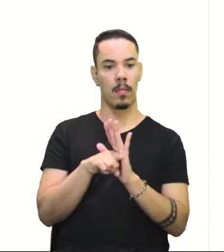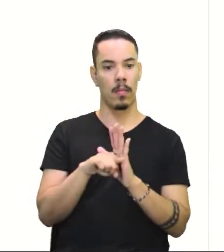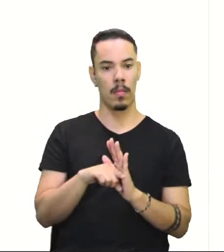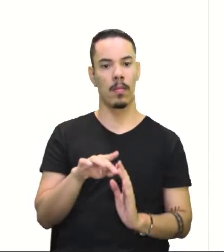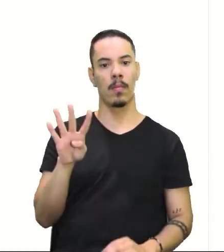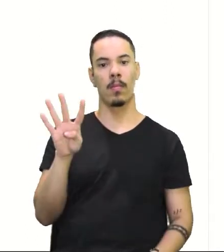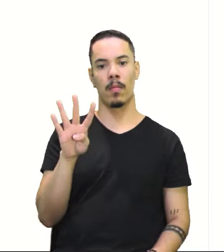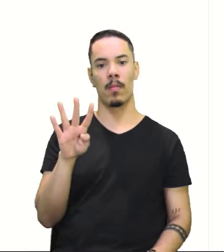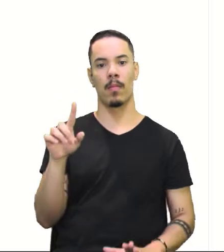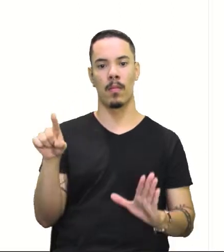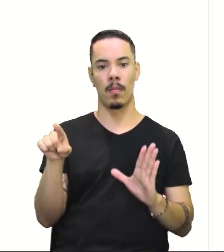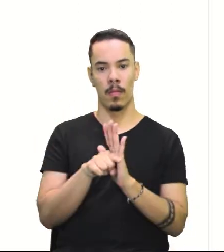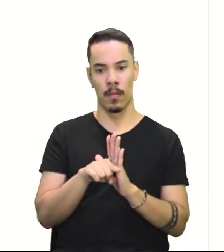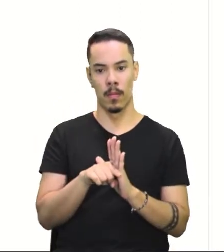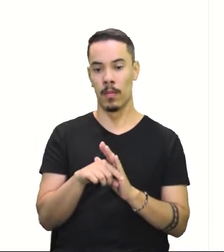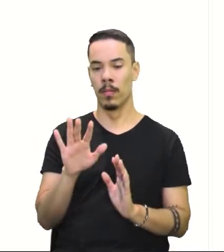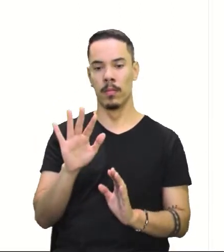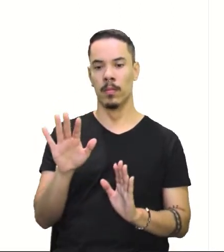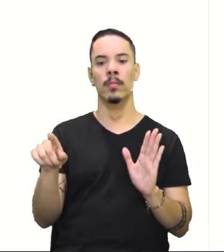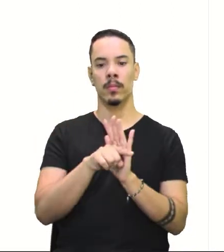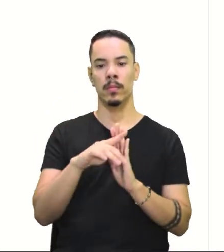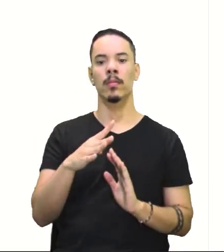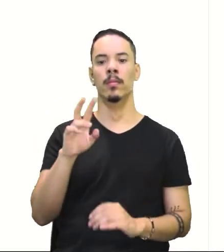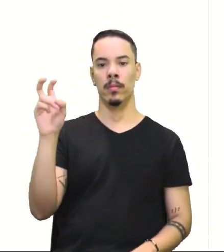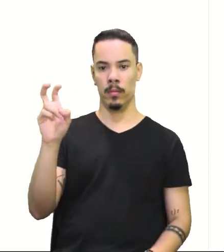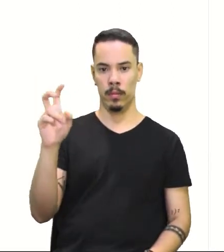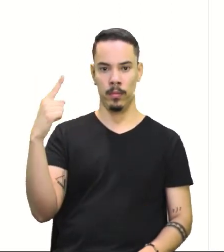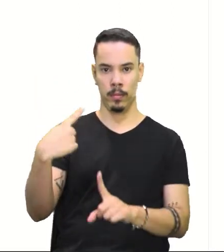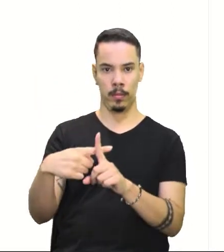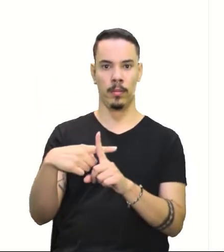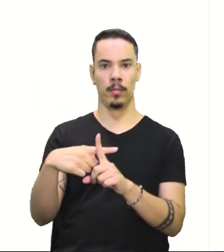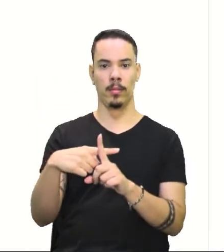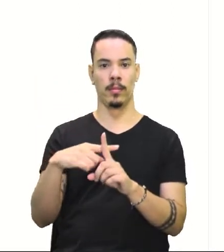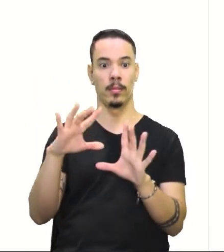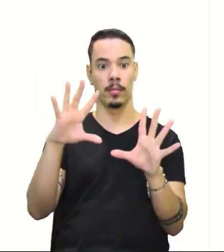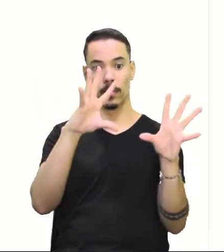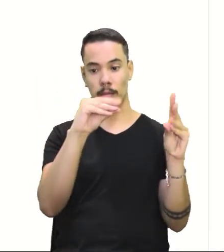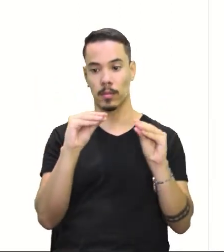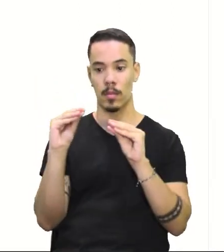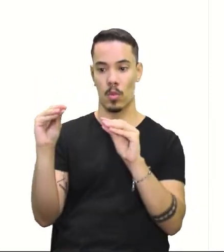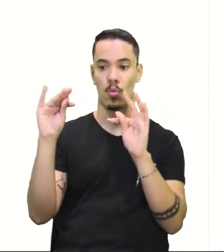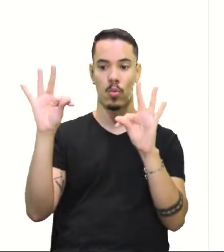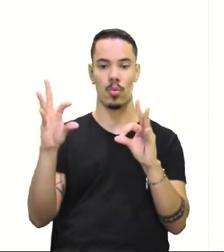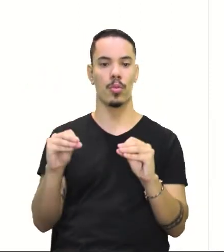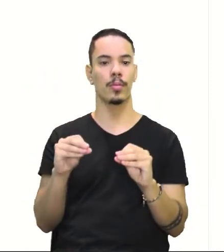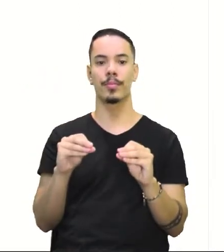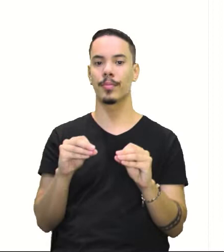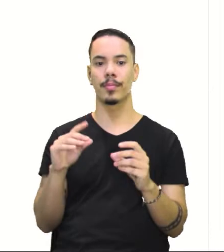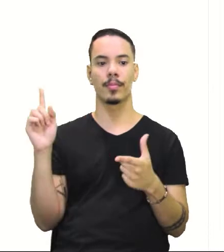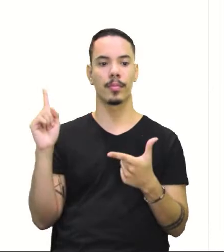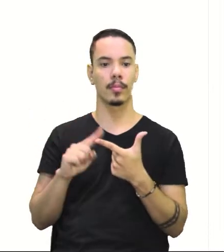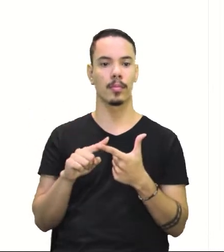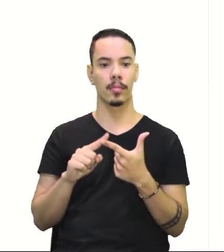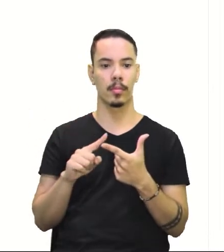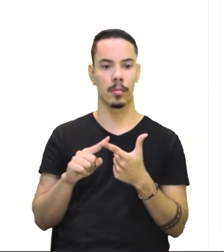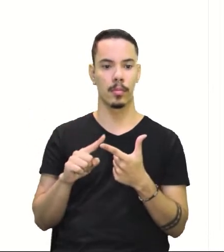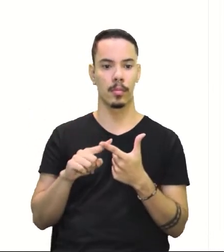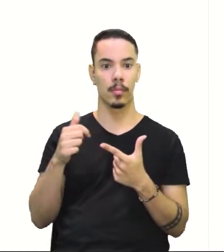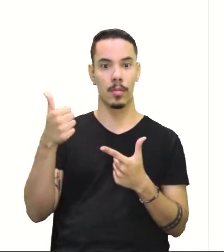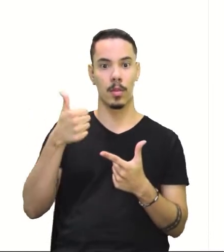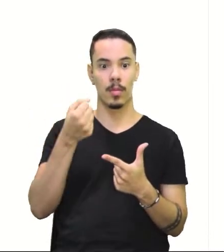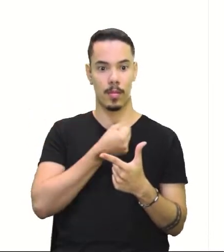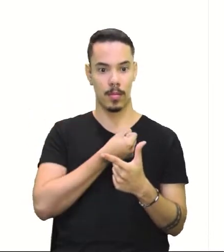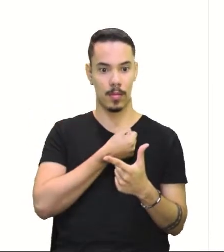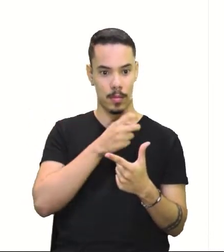e depois 5. Beleza? Copiados os coeficientes, qual é o outro passo? Baixamos o primeiro valor aqui,